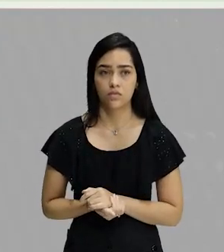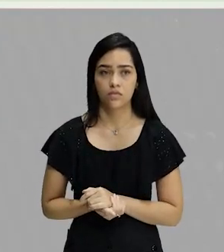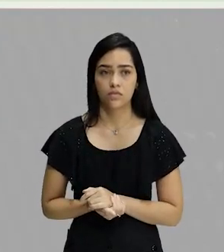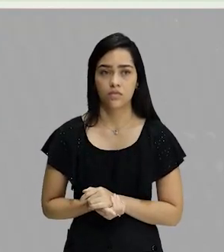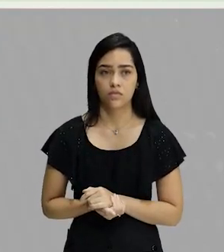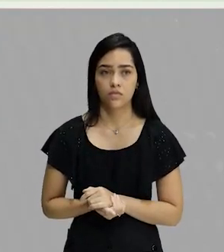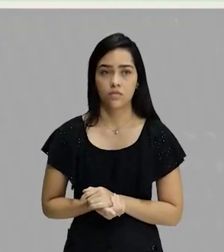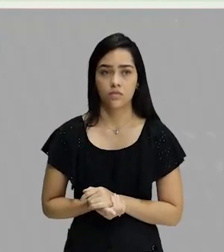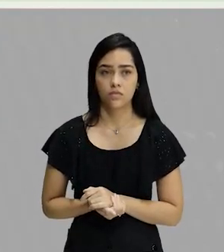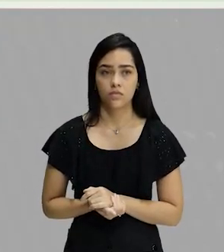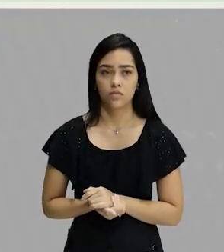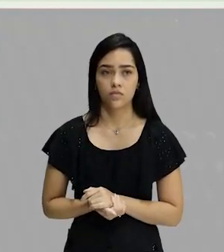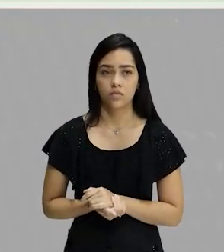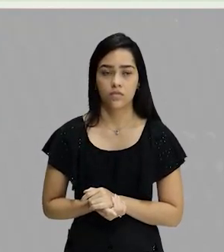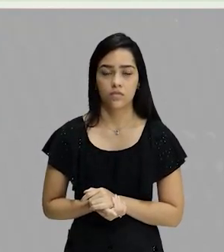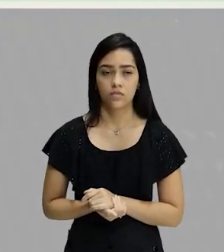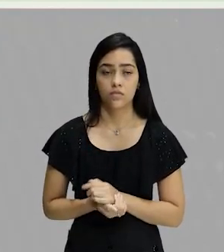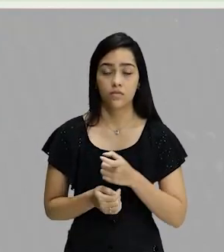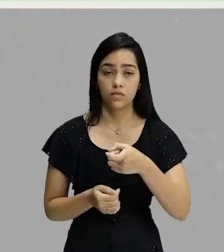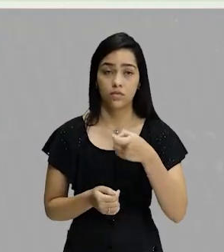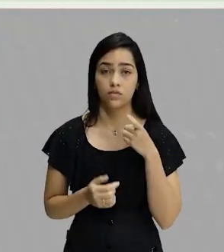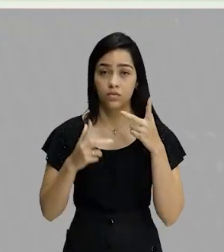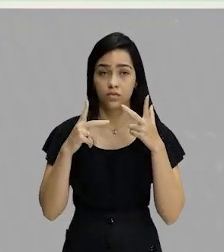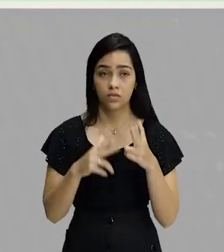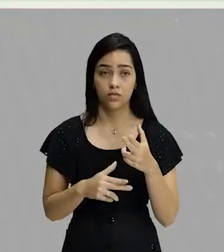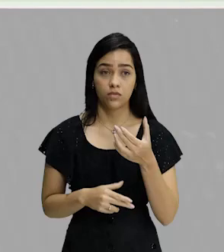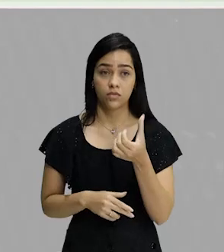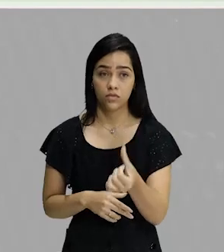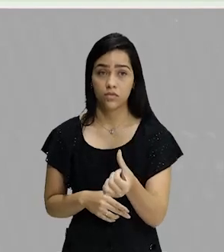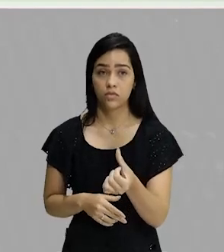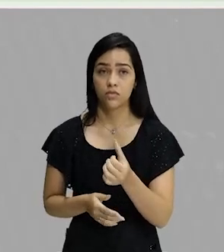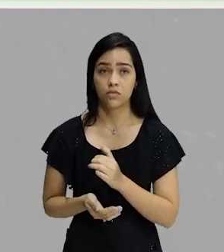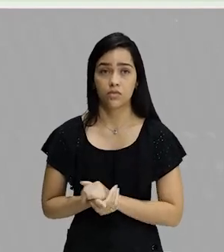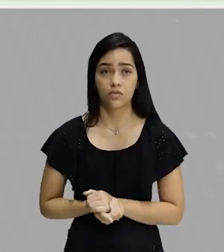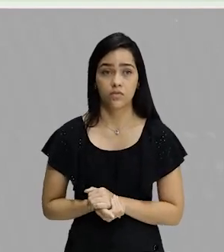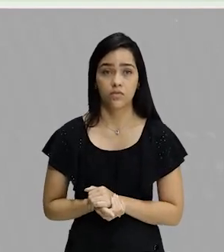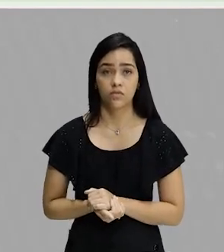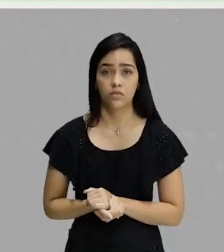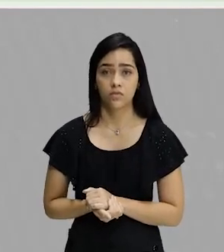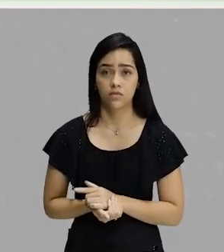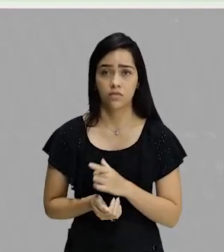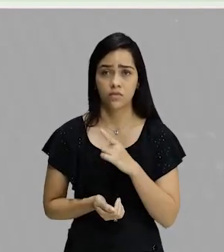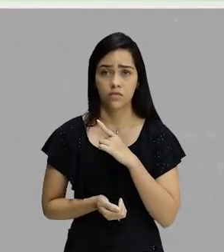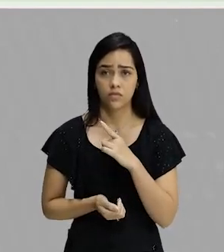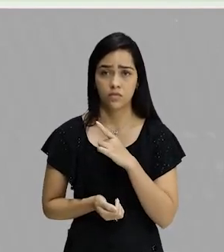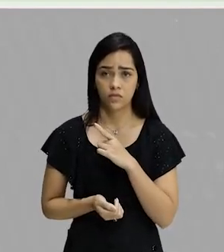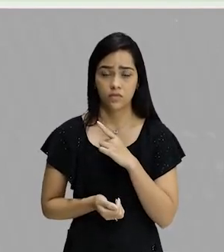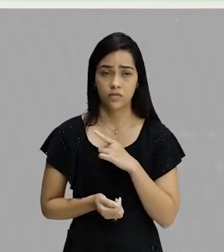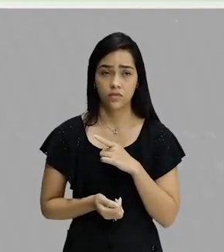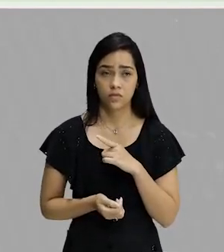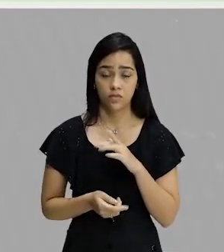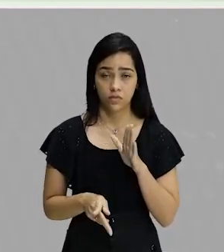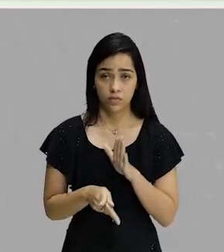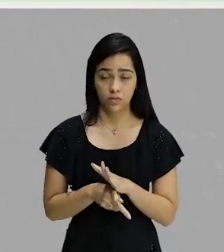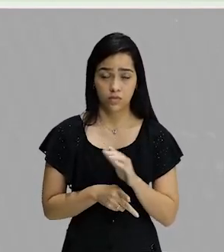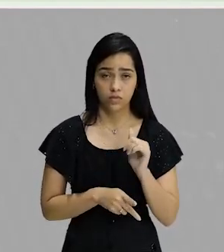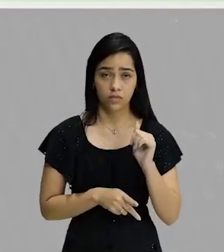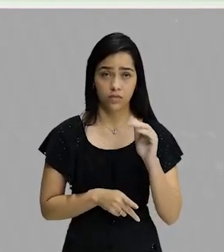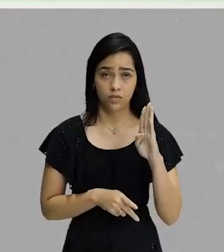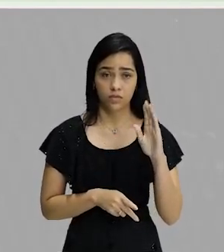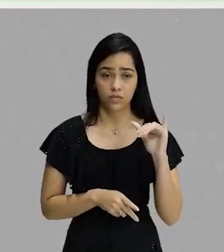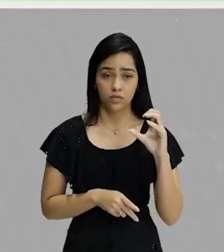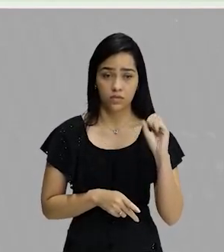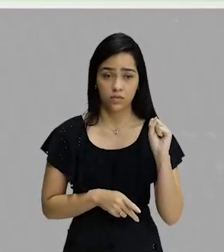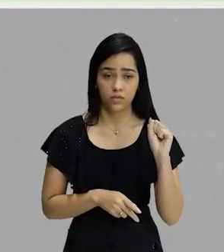2. X vai ser igual a 6. Então, o ponto onde ele intercepta o eixo das abscissas é